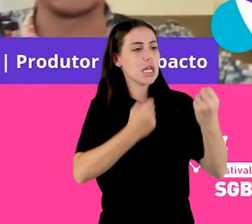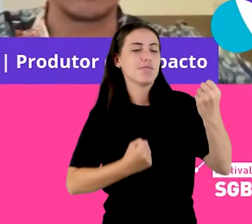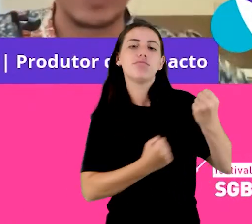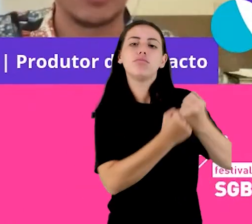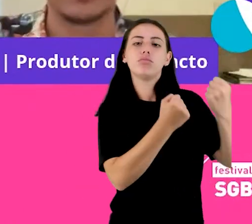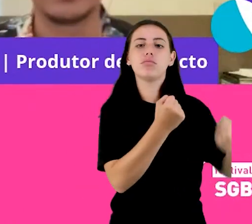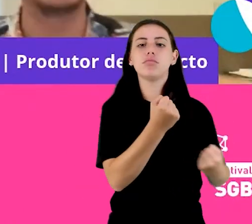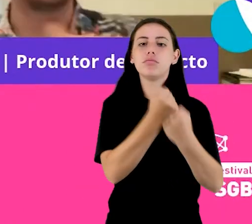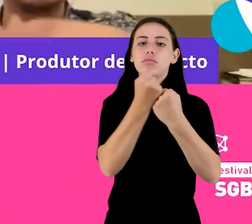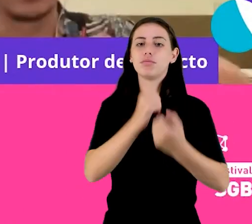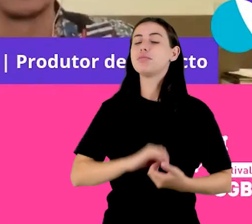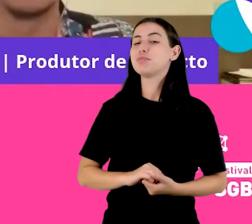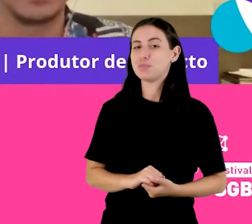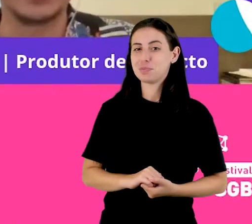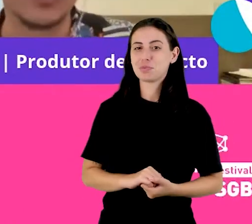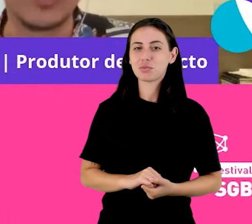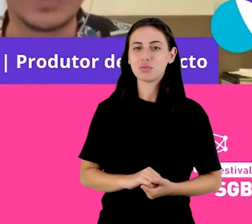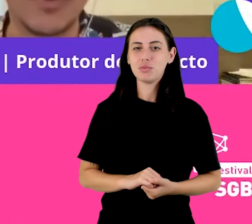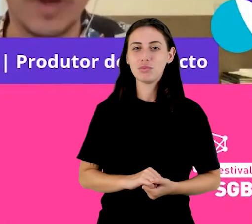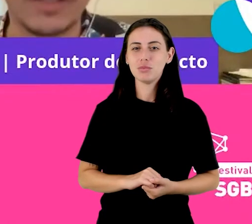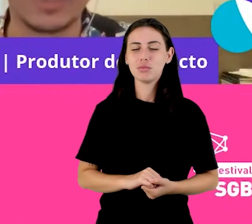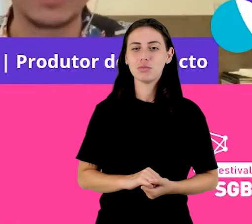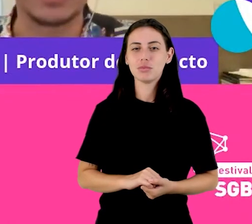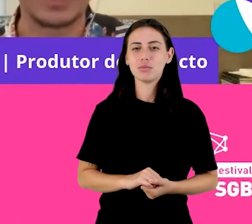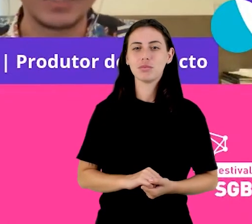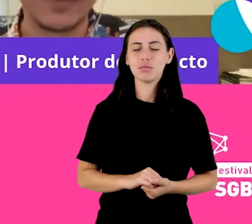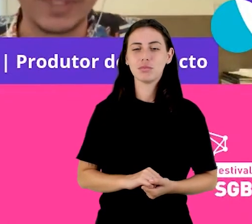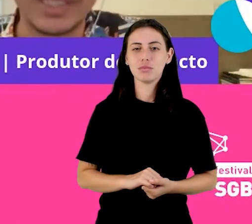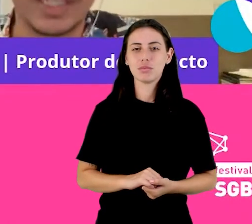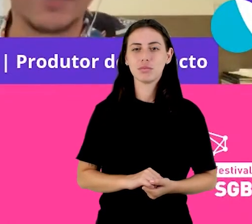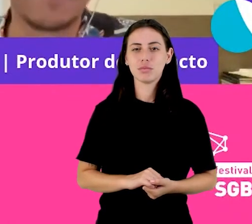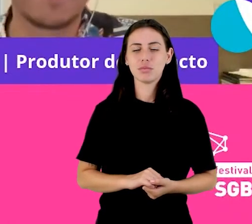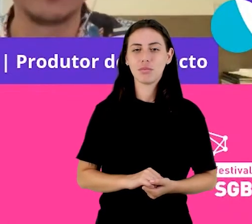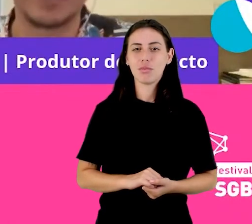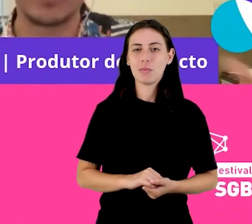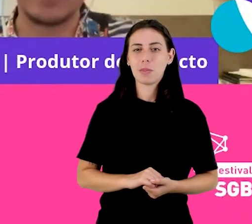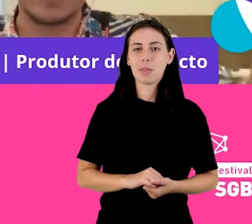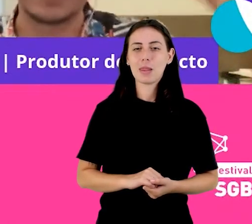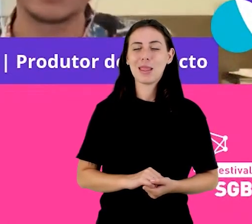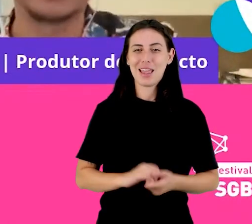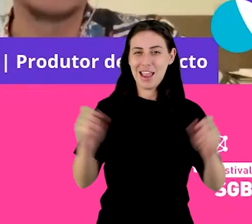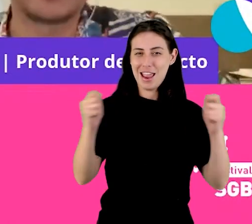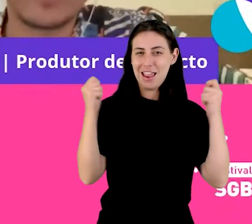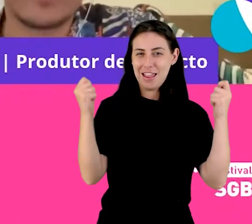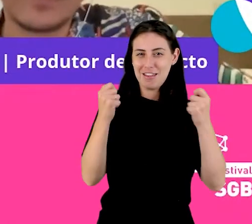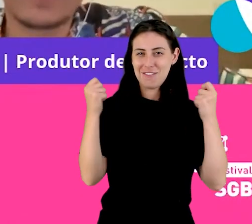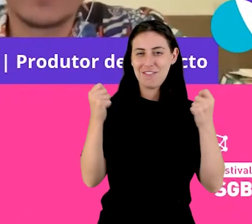tem um contato melhor, a gente vai passando. A gente nunca está concorrendo, né? A gente está se fortalecendo. O impacto reverbera, assim,